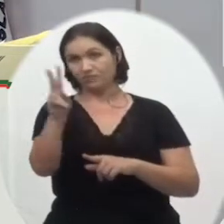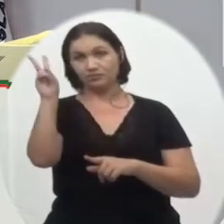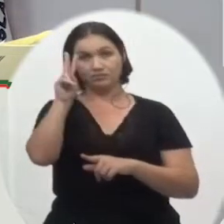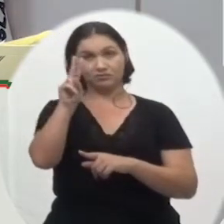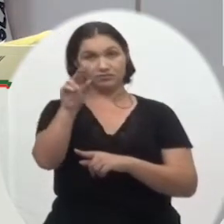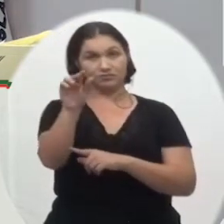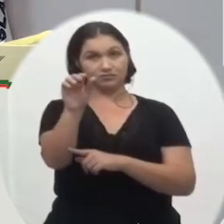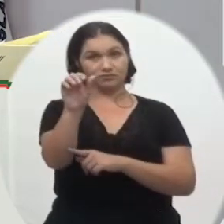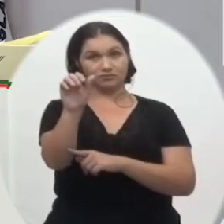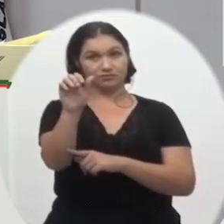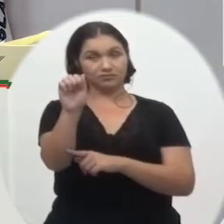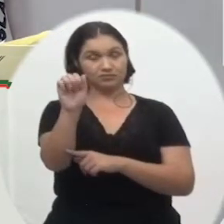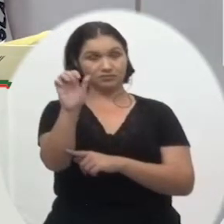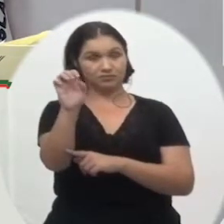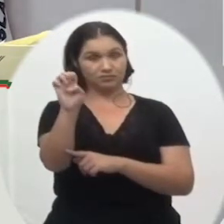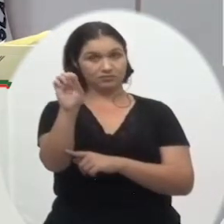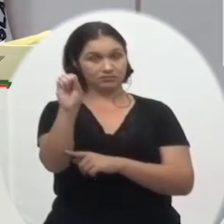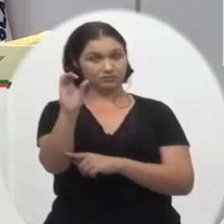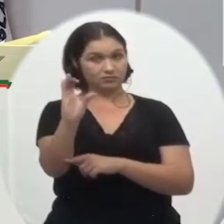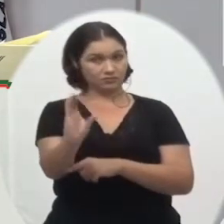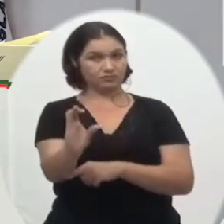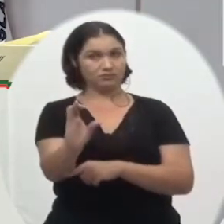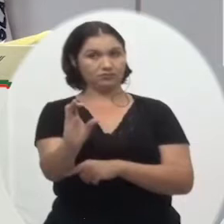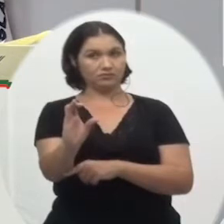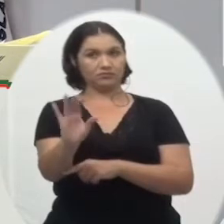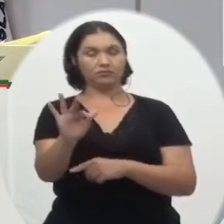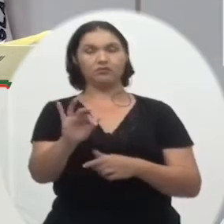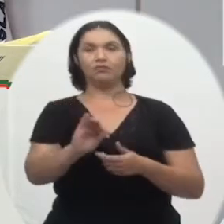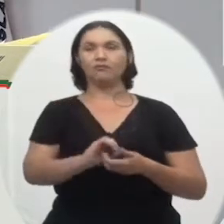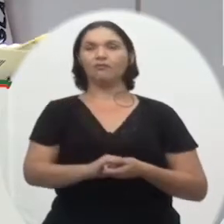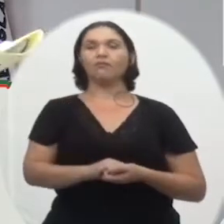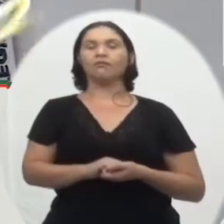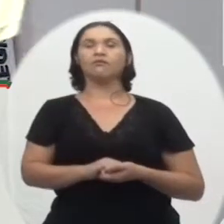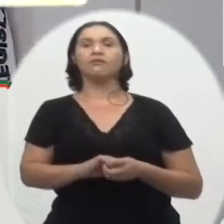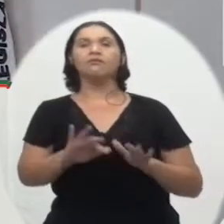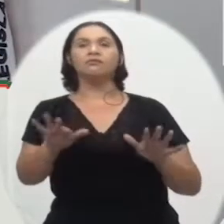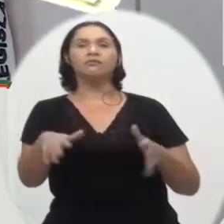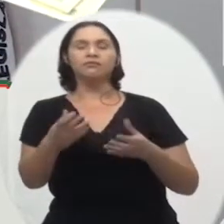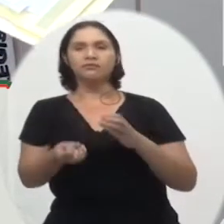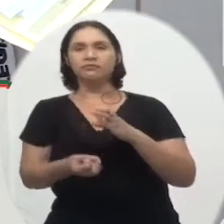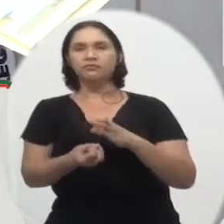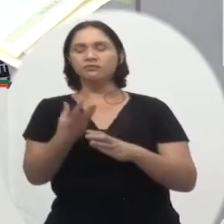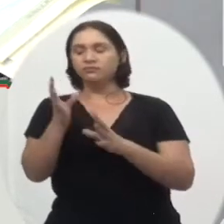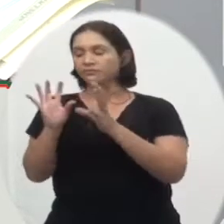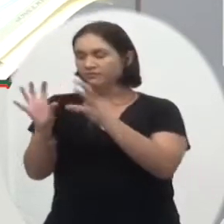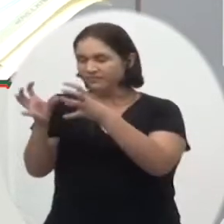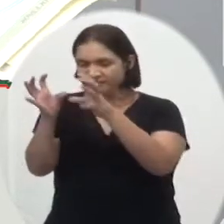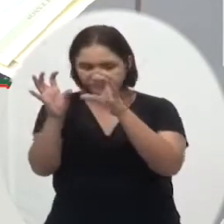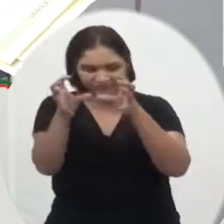a GESAM, vinha fazendo para o município de Criciúma. Criamos, inclusive,